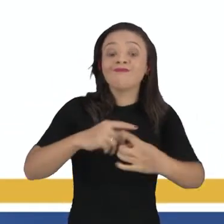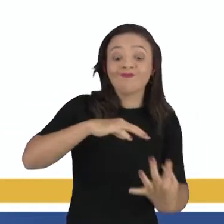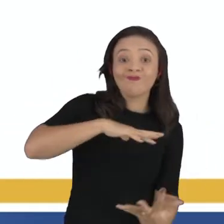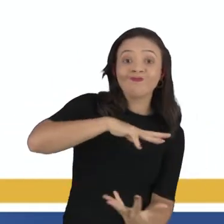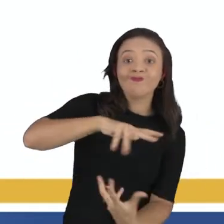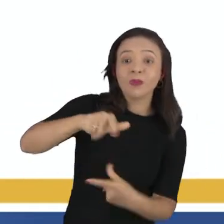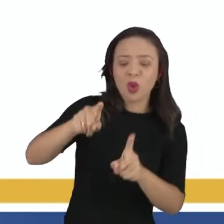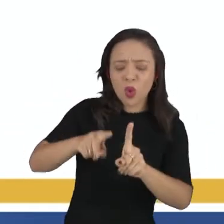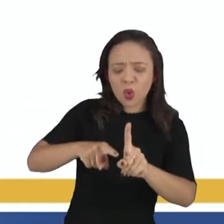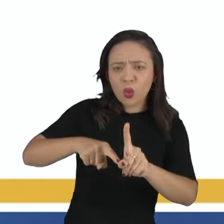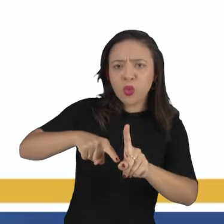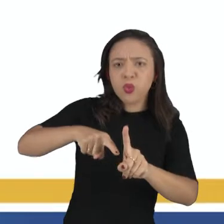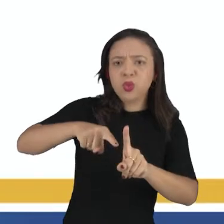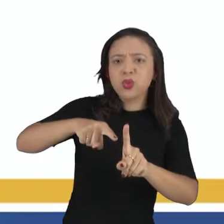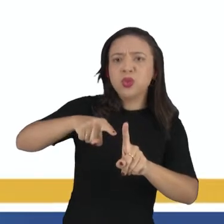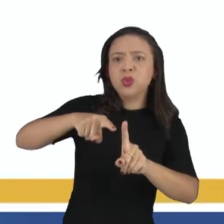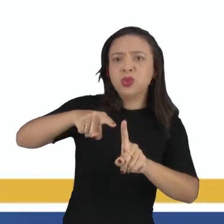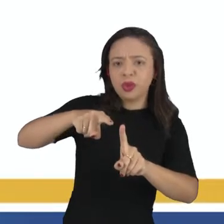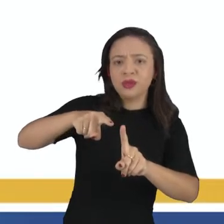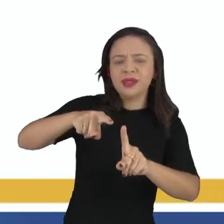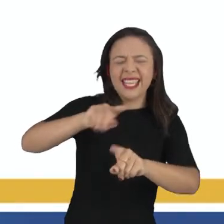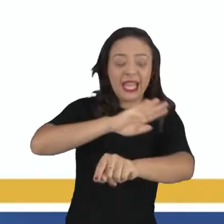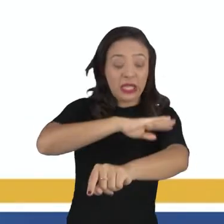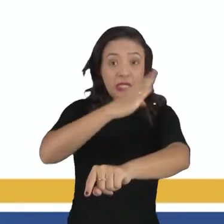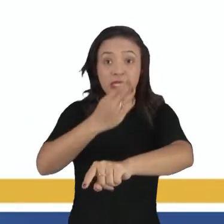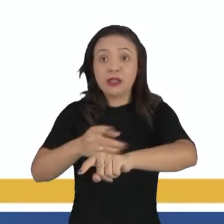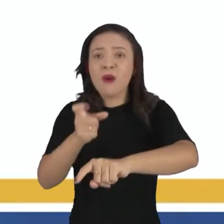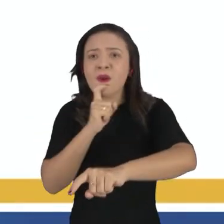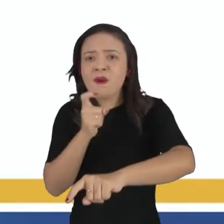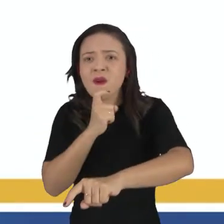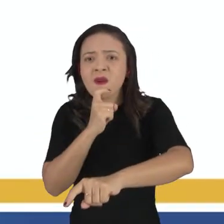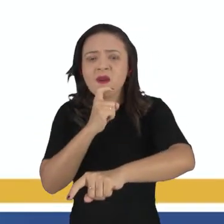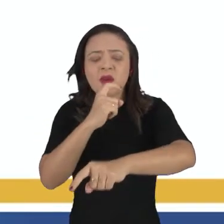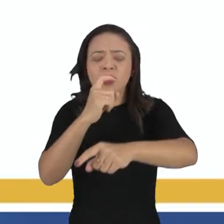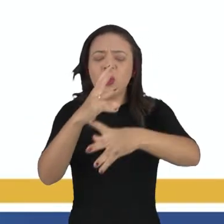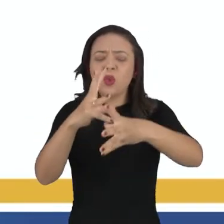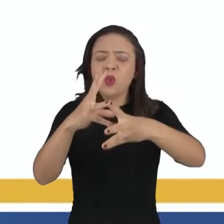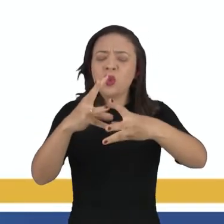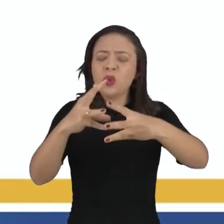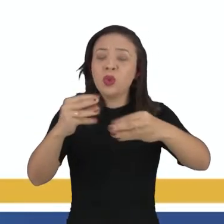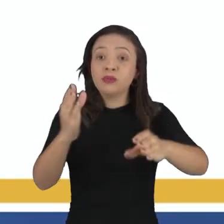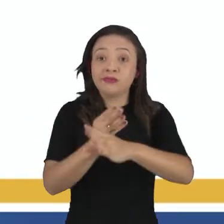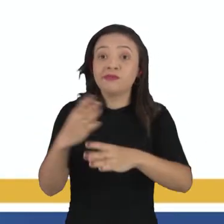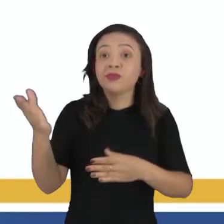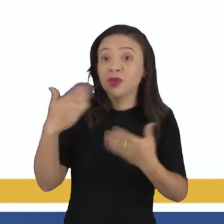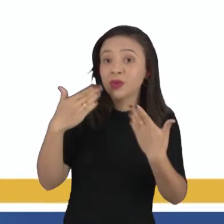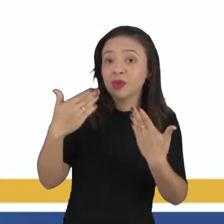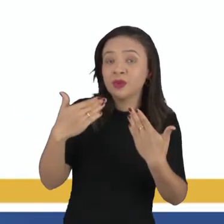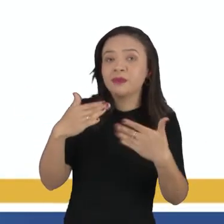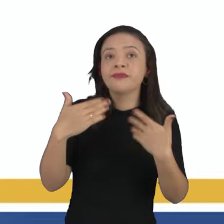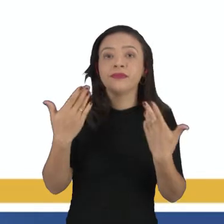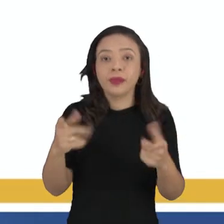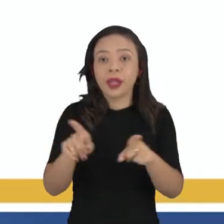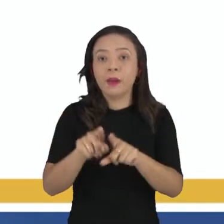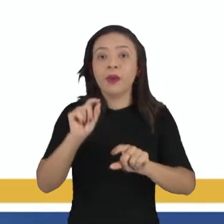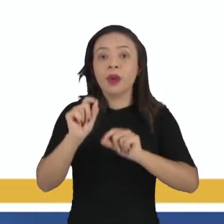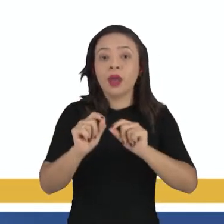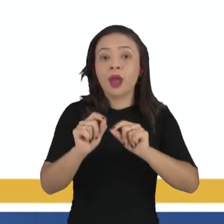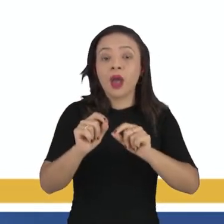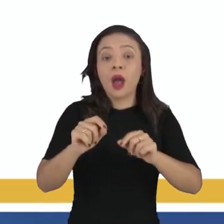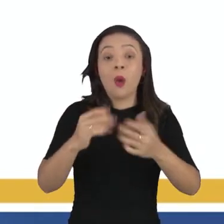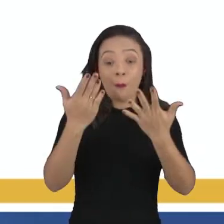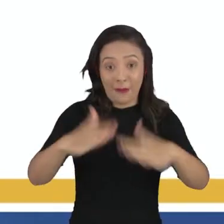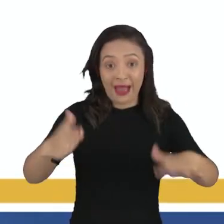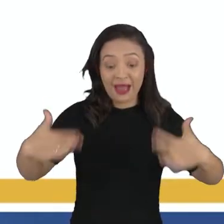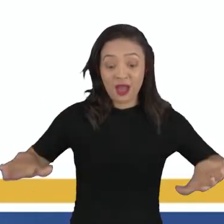globo, essas calotas polares tendem a derreter, tá? E aí, a consequência direta disso é o aumento do